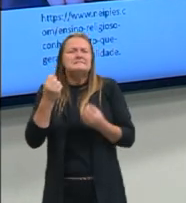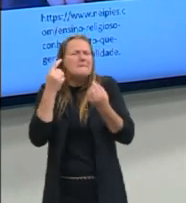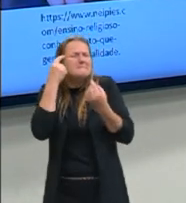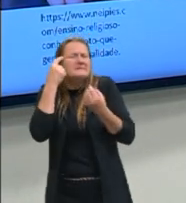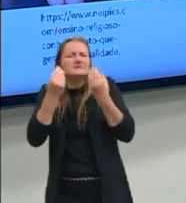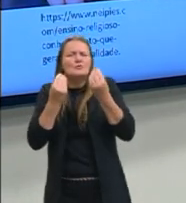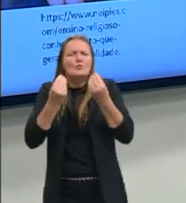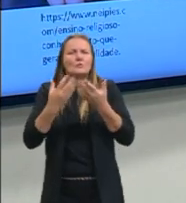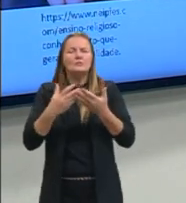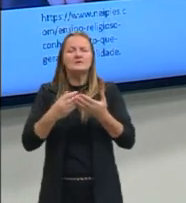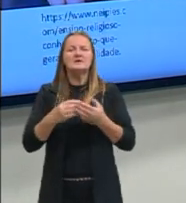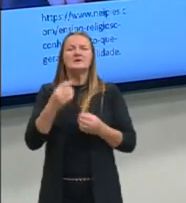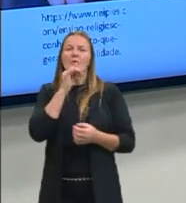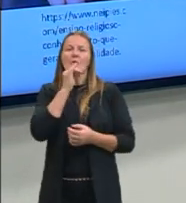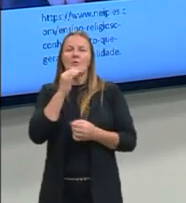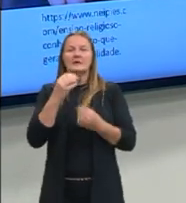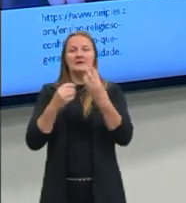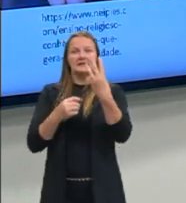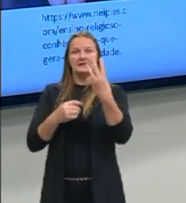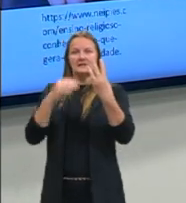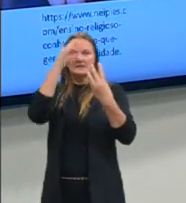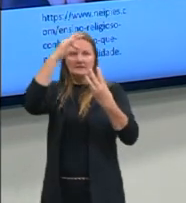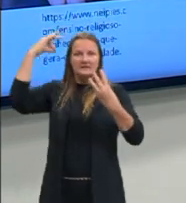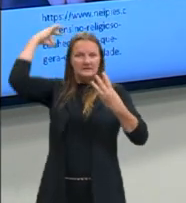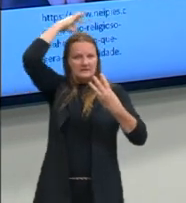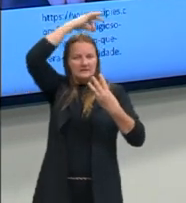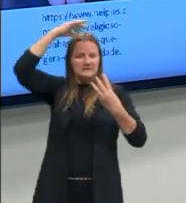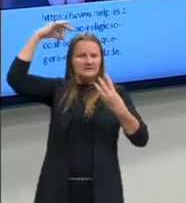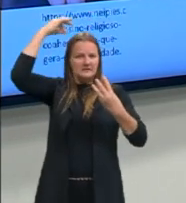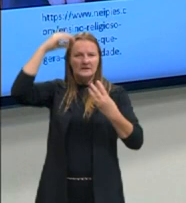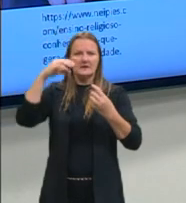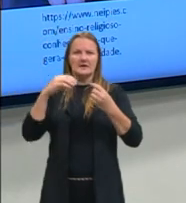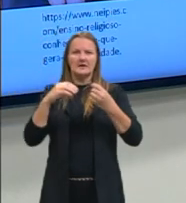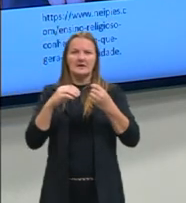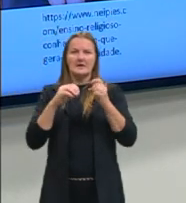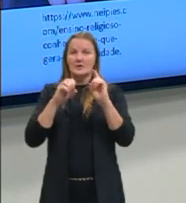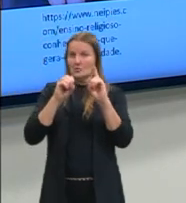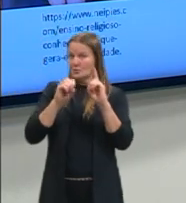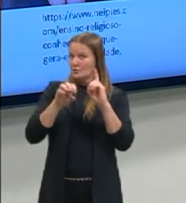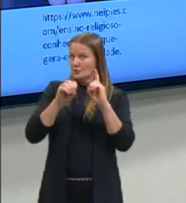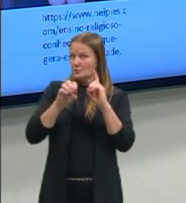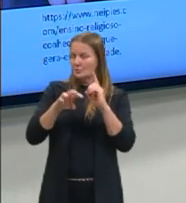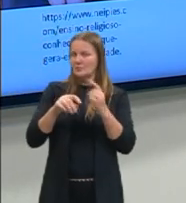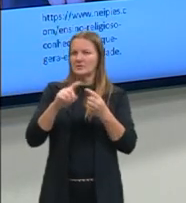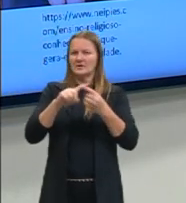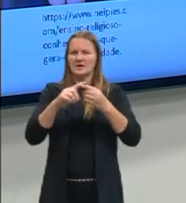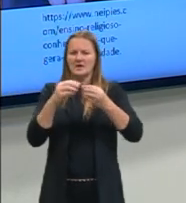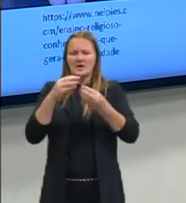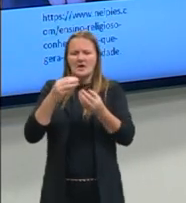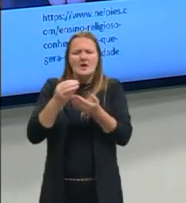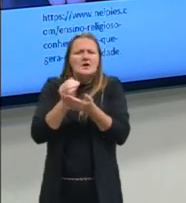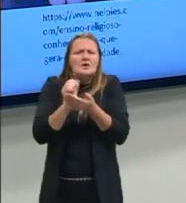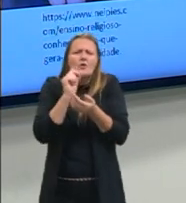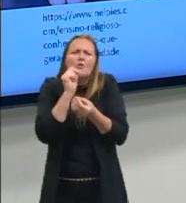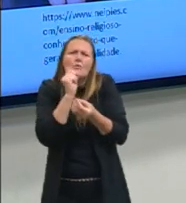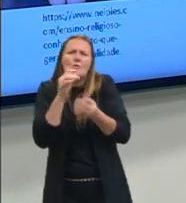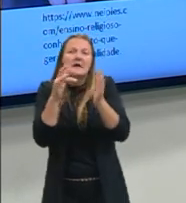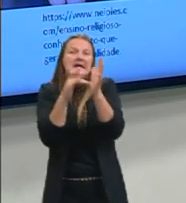temos a questão da Santíssima Trindade é um dogma da Igreja Católica o momento da transubstanciação